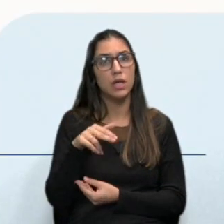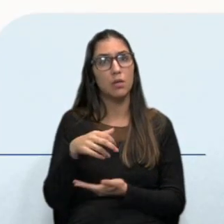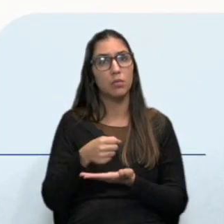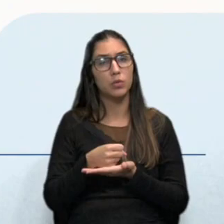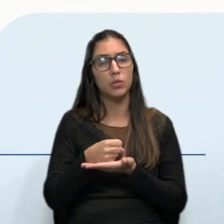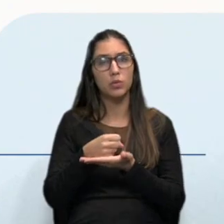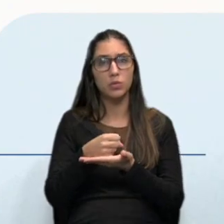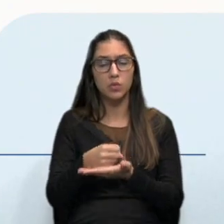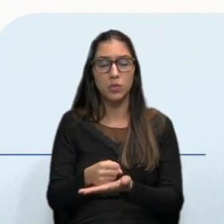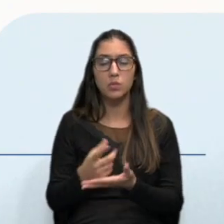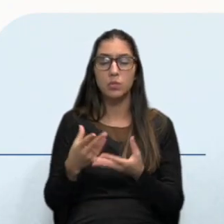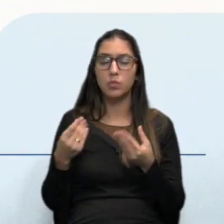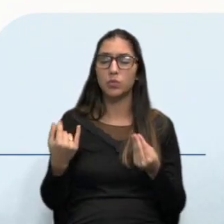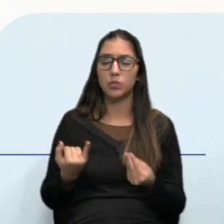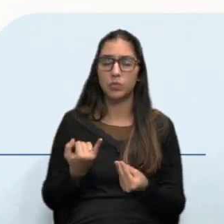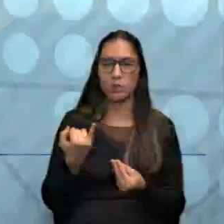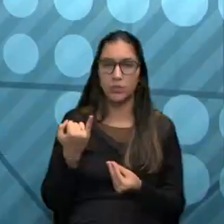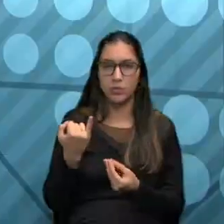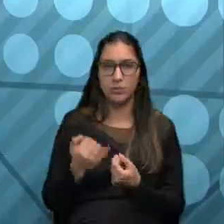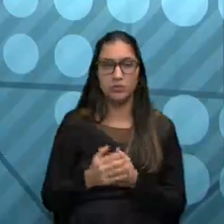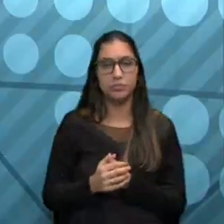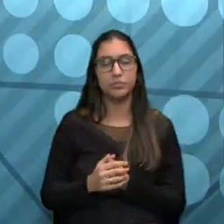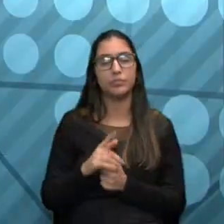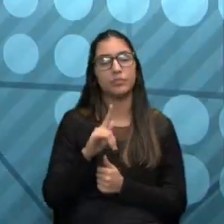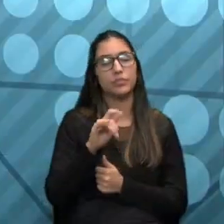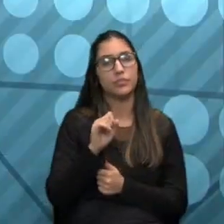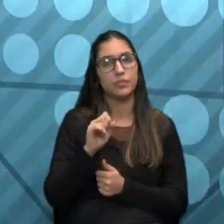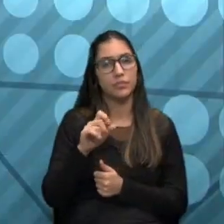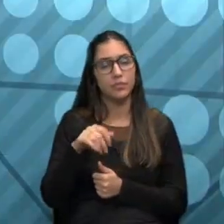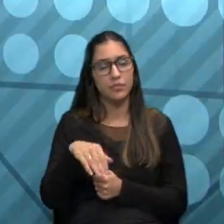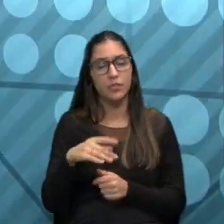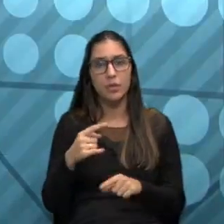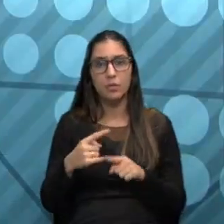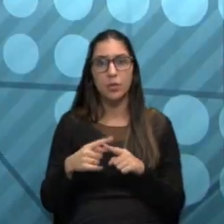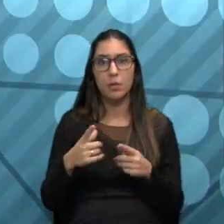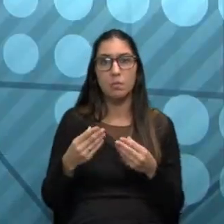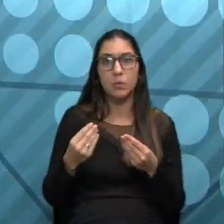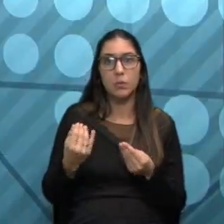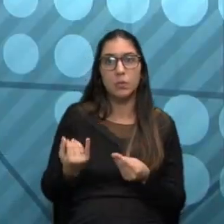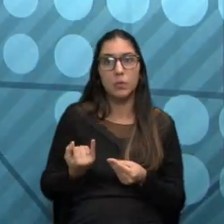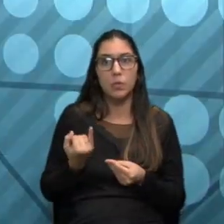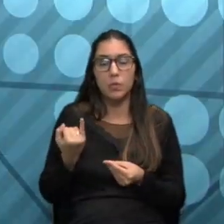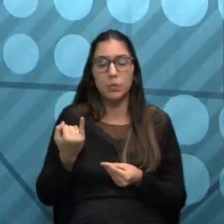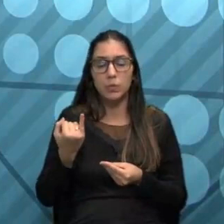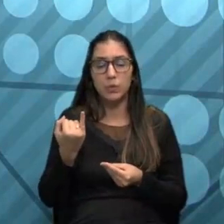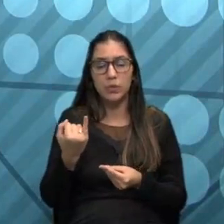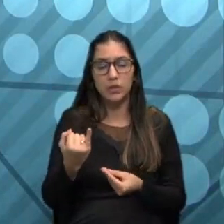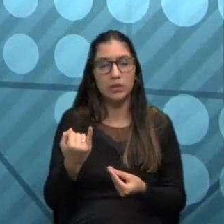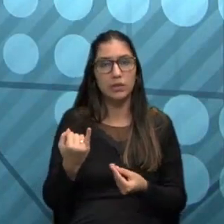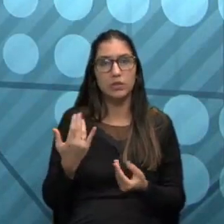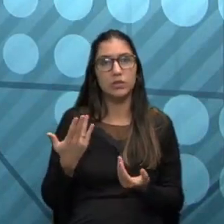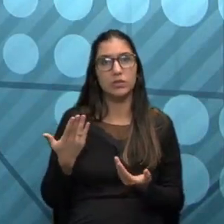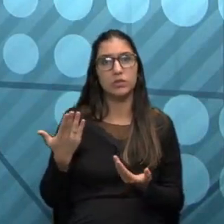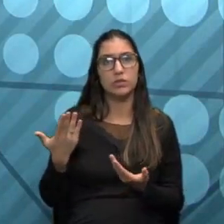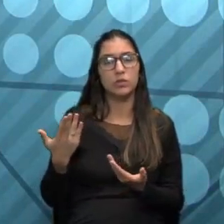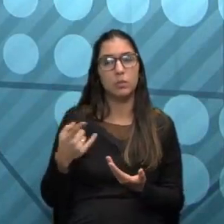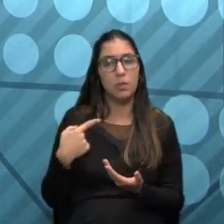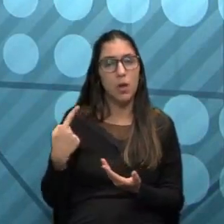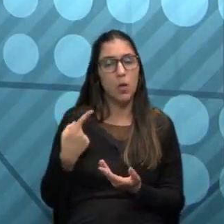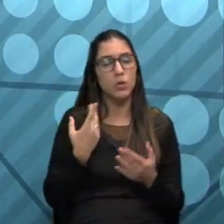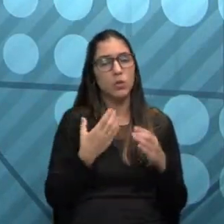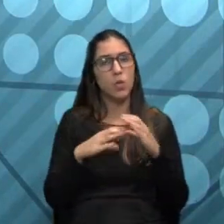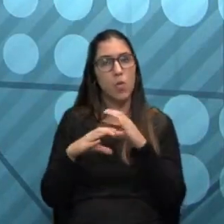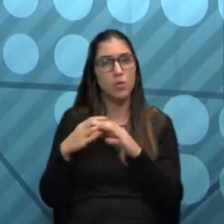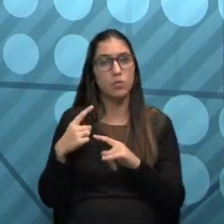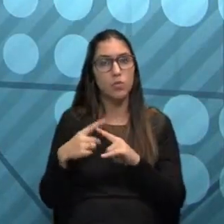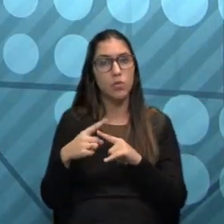trouxe. Isso é muito importante. O GSM, por que ele é tão fundamental? Por que ele é tão importante para a nossa